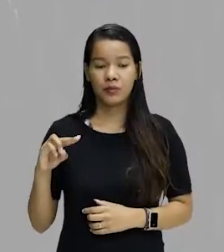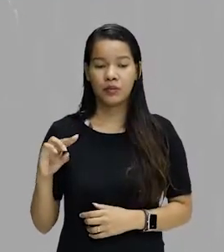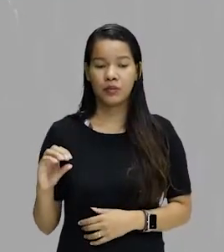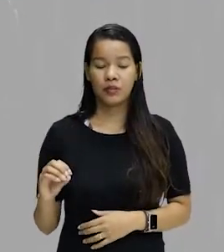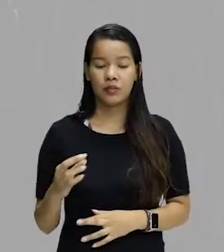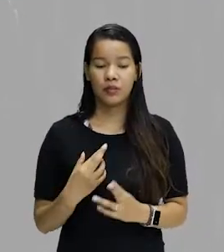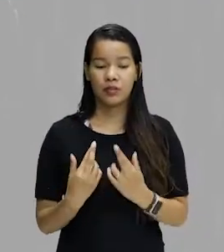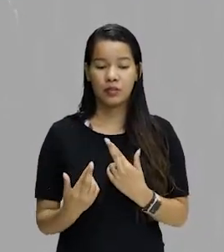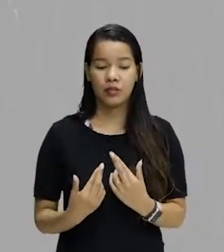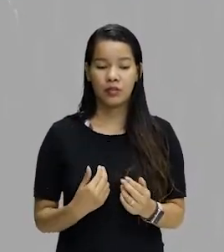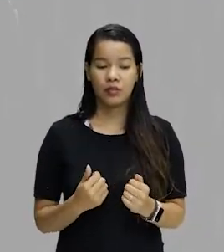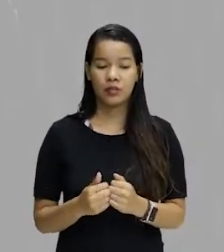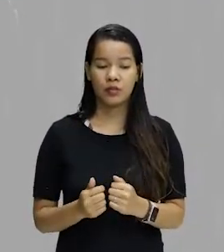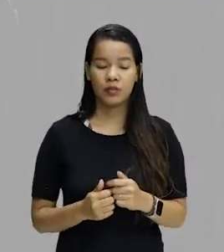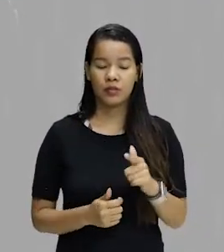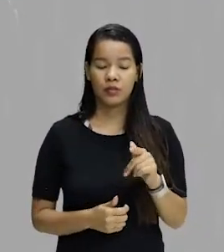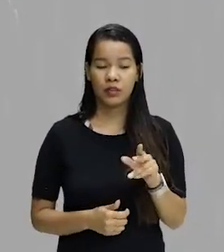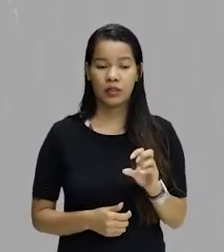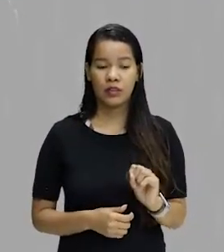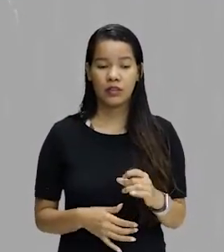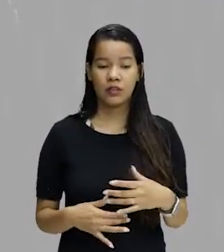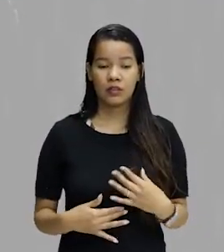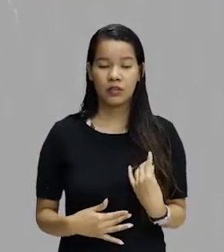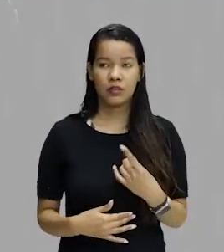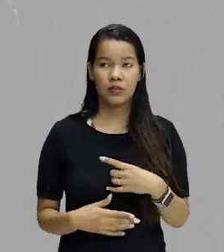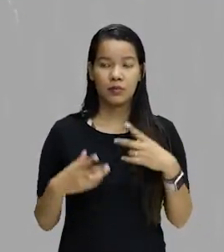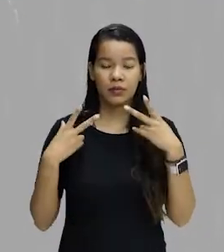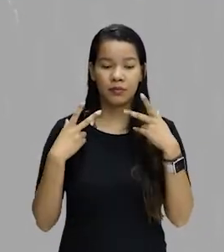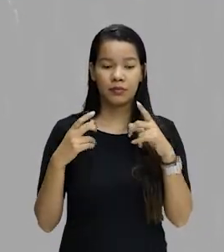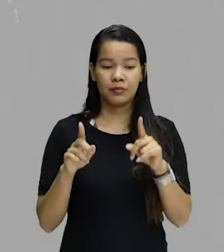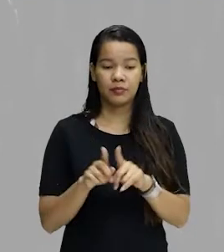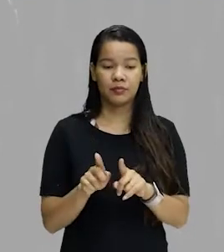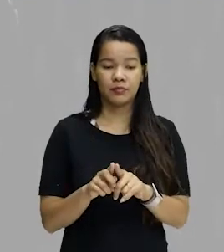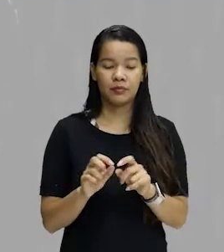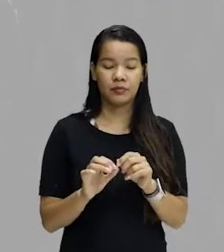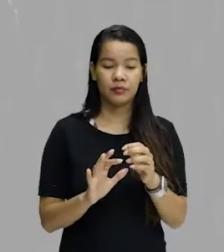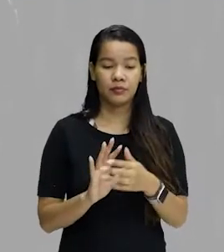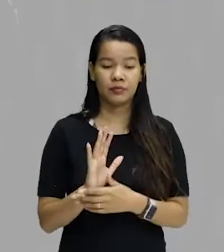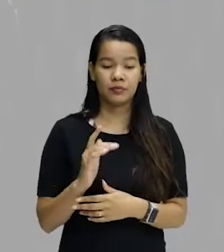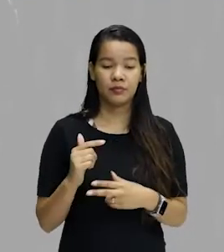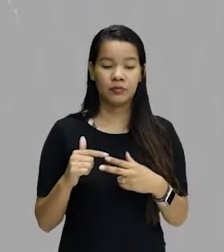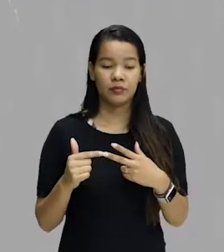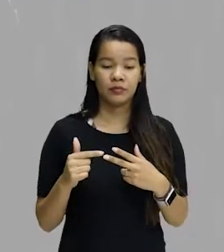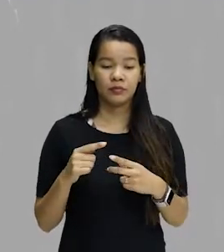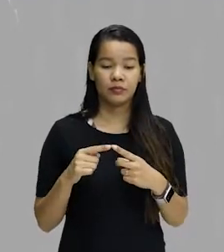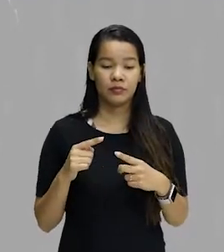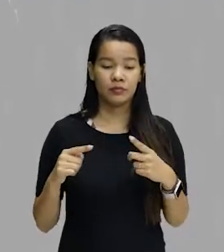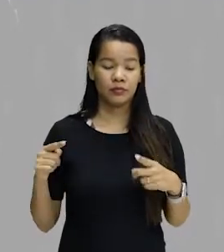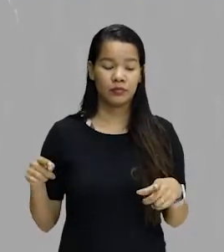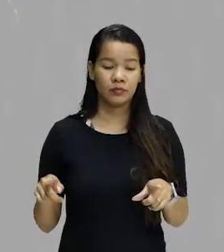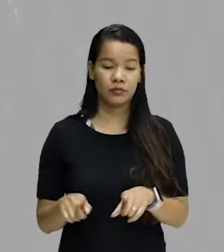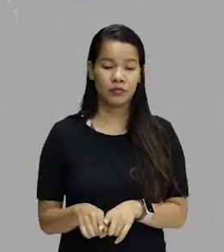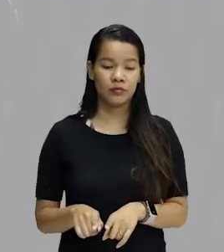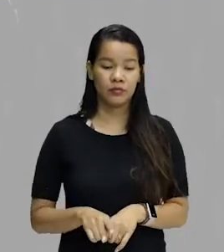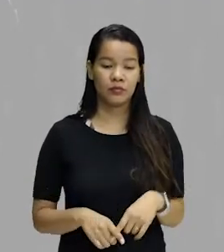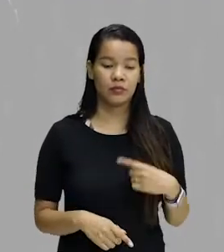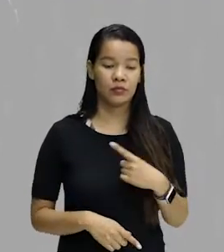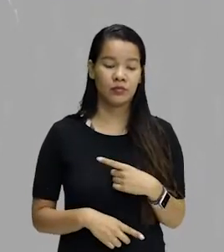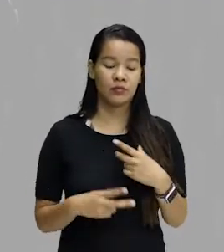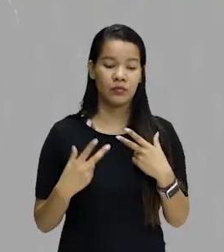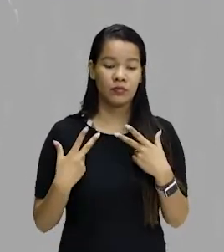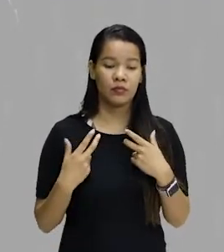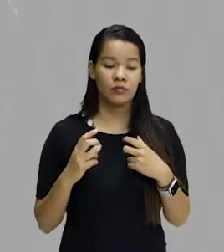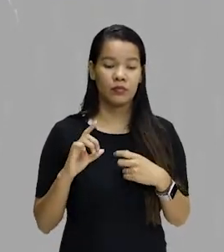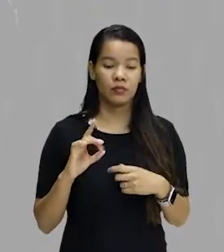gás cloro. E aí, nós vamos observar a formação de dois produtos. E também vamos observar que